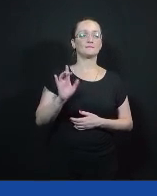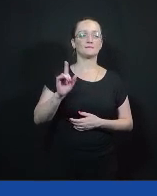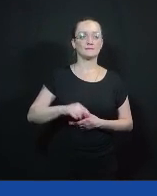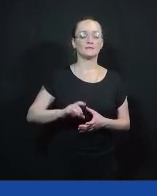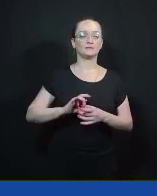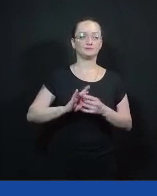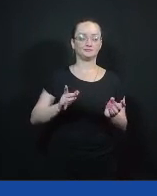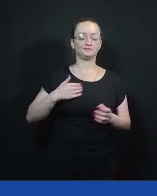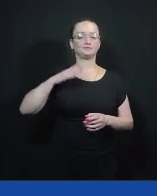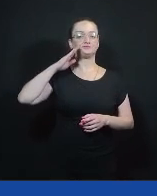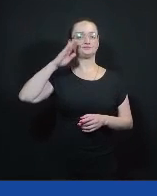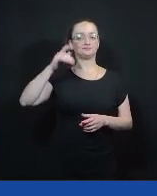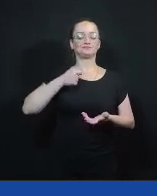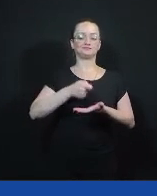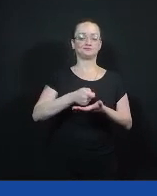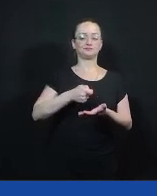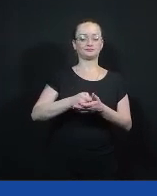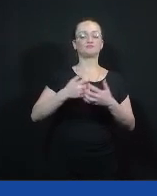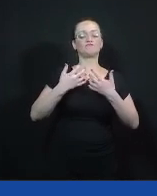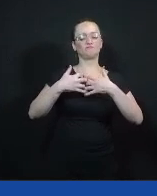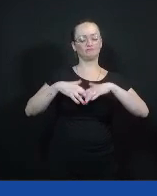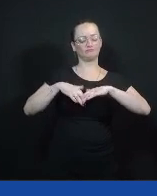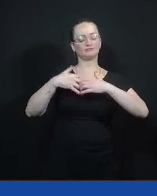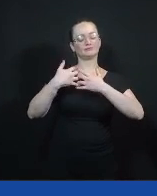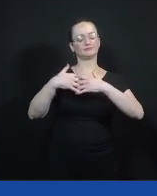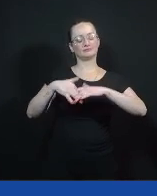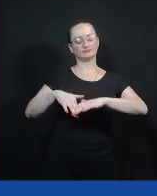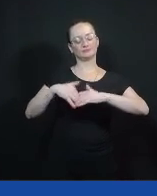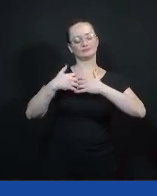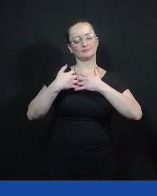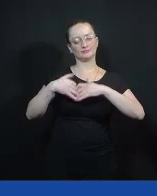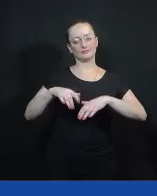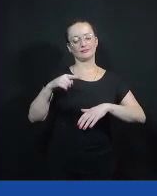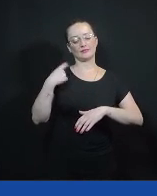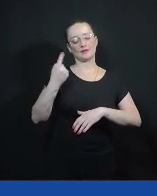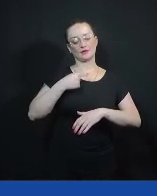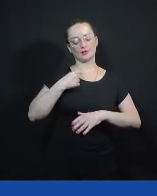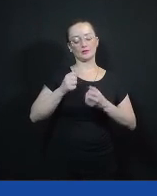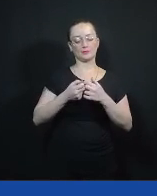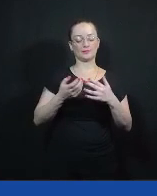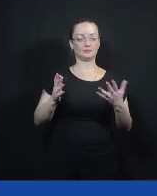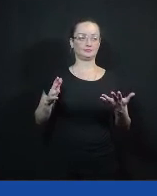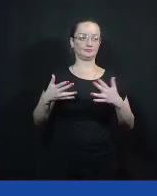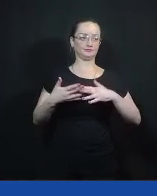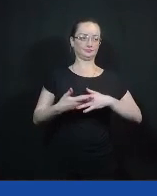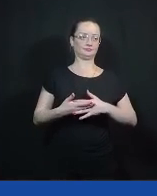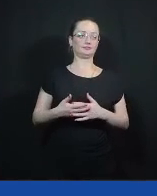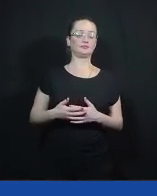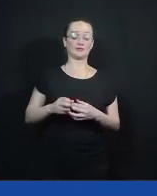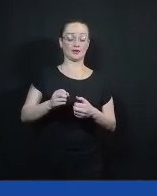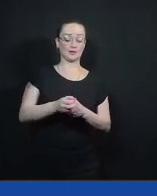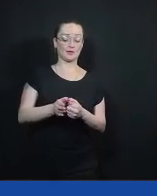são fundamentais para garantir o funcionamento mais essencial e fundamental da nossa democracia,